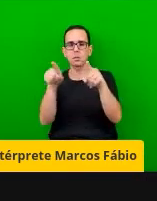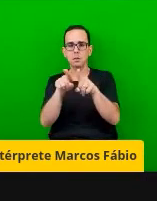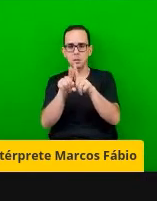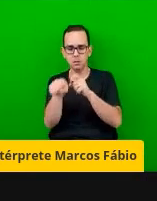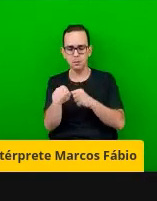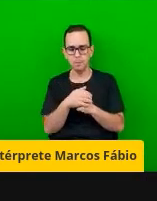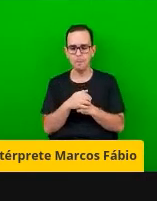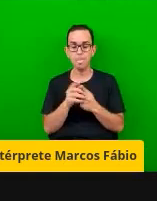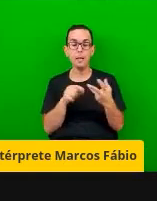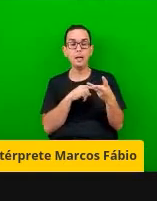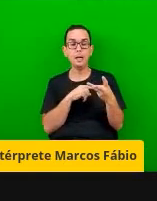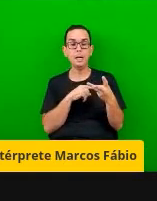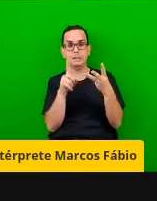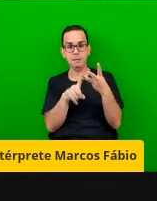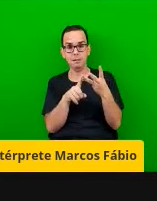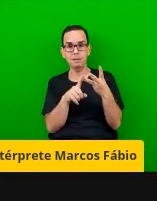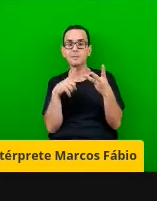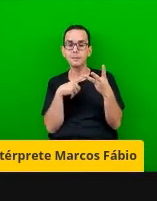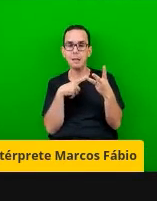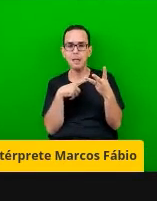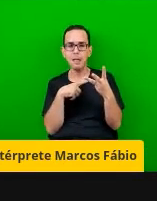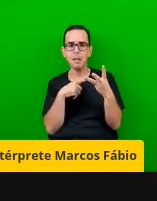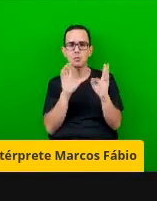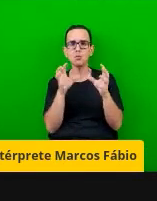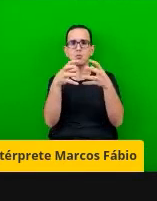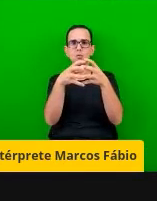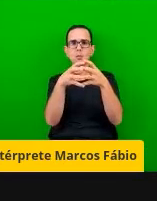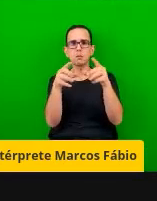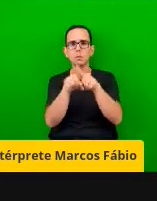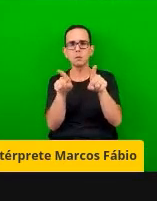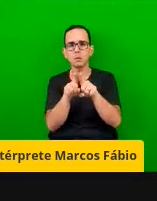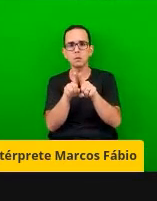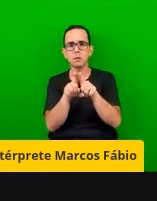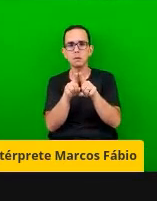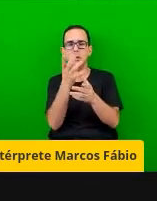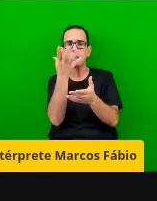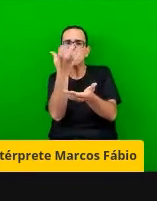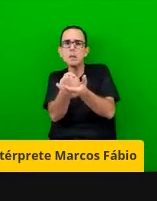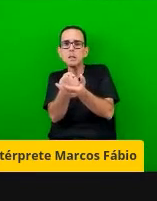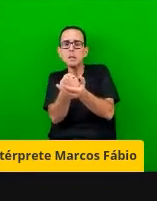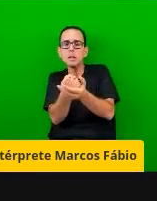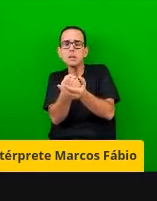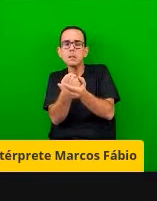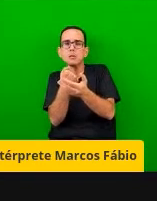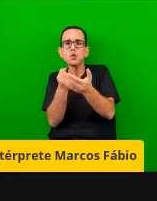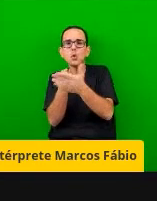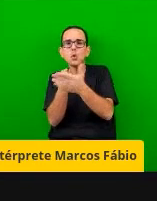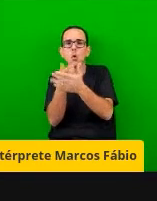terceira fase, nós vamos ter as companhias privadas adquirindo empresas